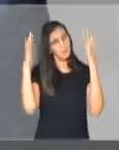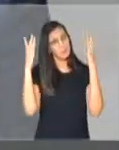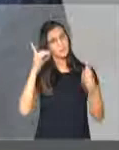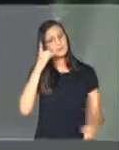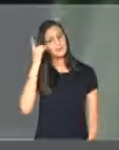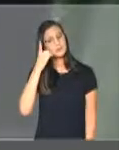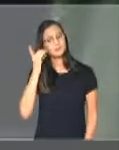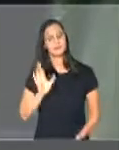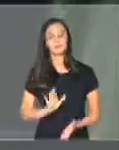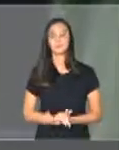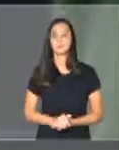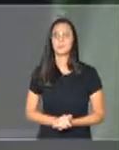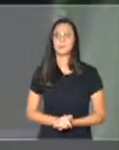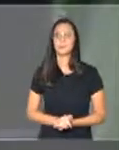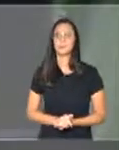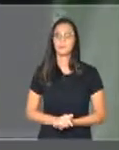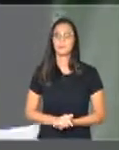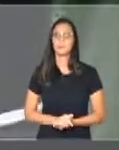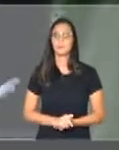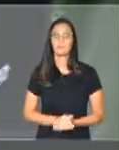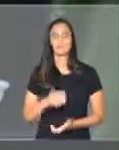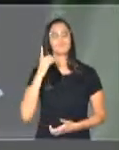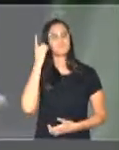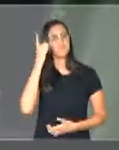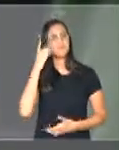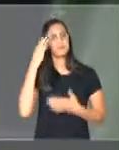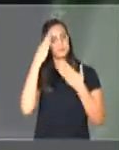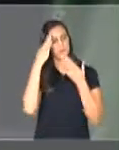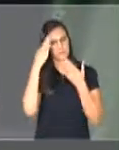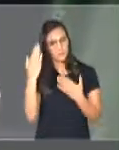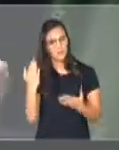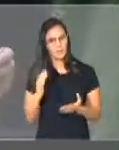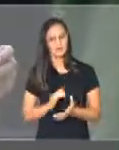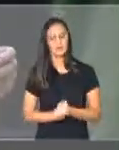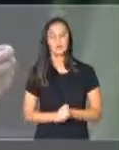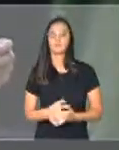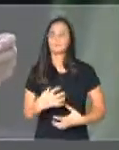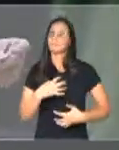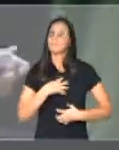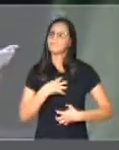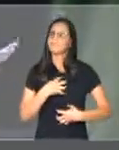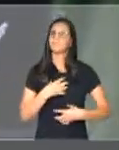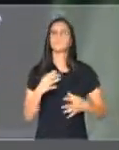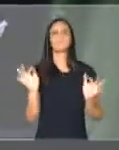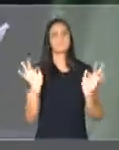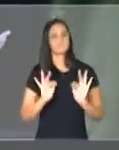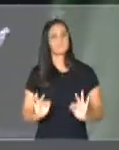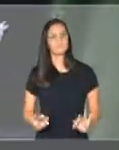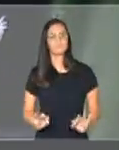deputado. Agradeço, honrado, vossa intervenção. Me deixa profundamente feliz, deputado Bebeto.